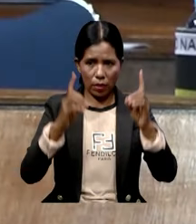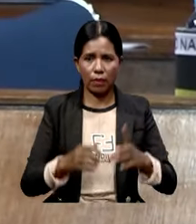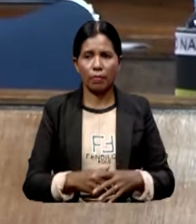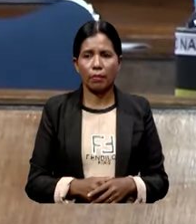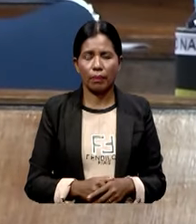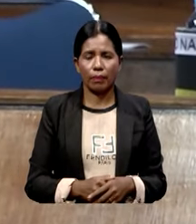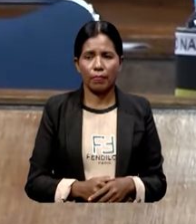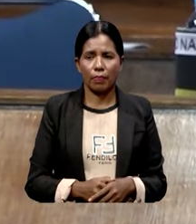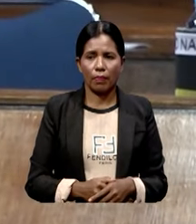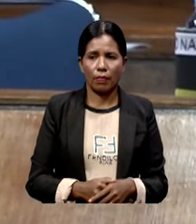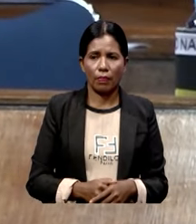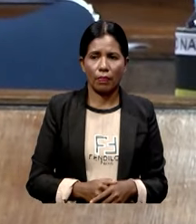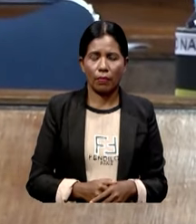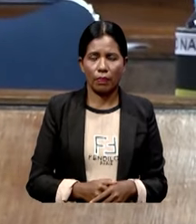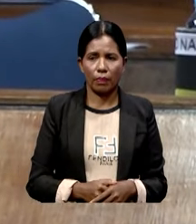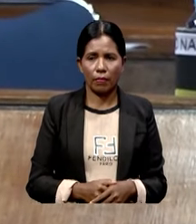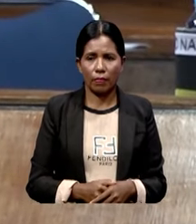presidente.